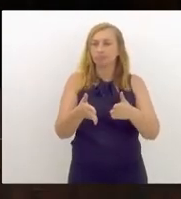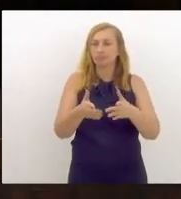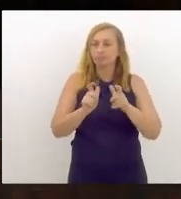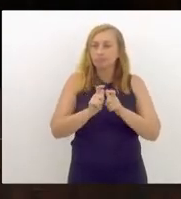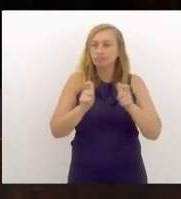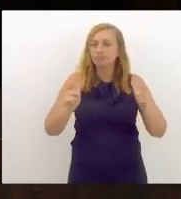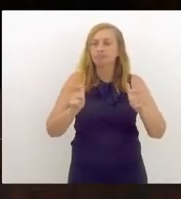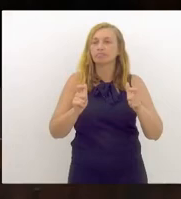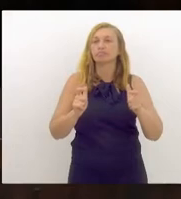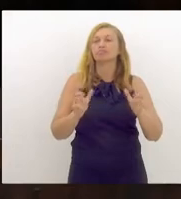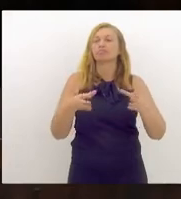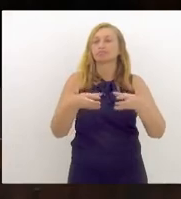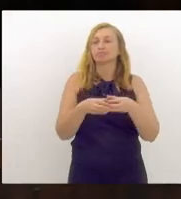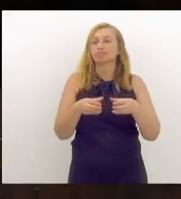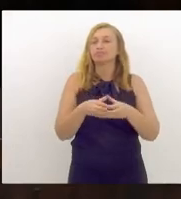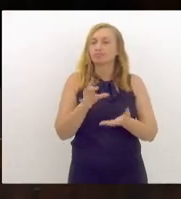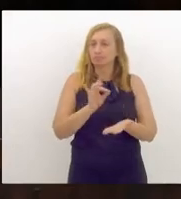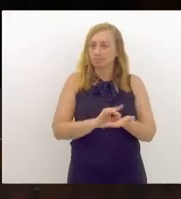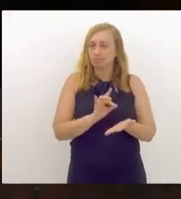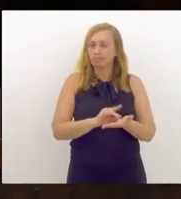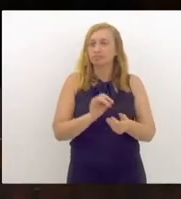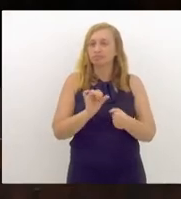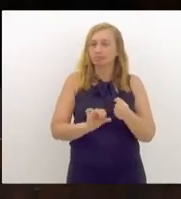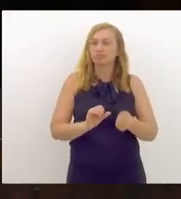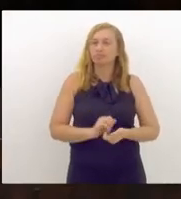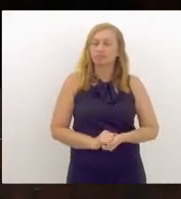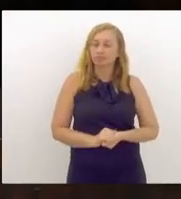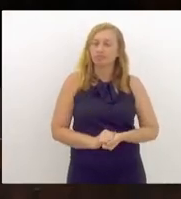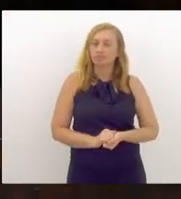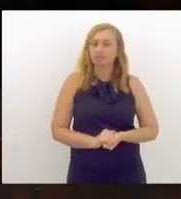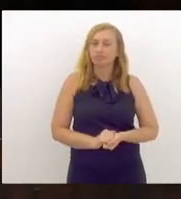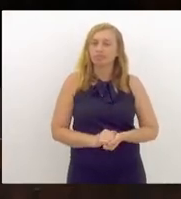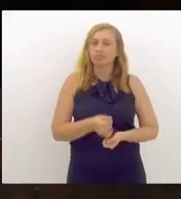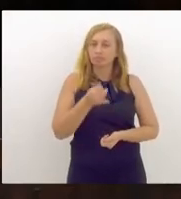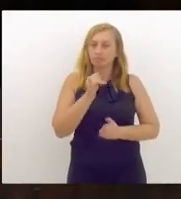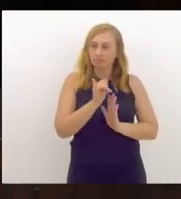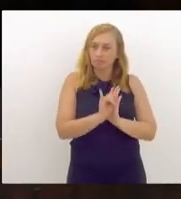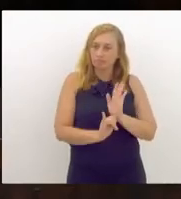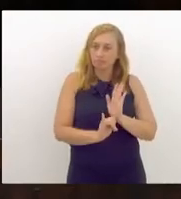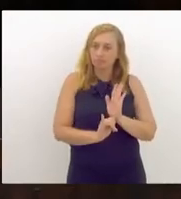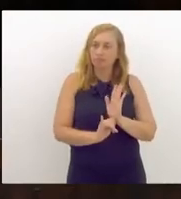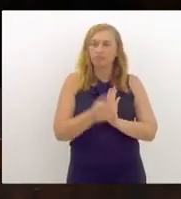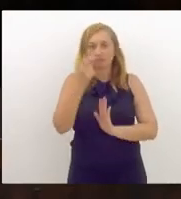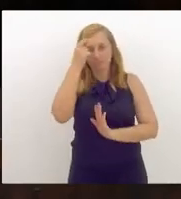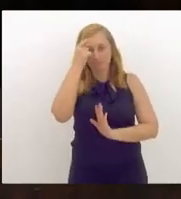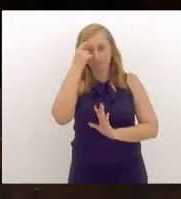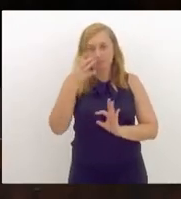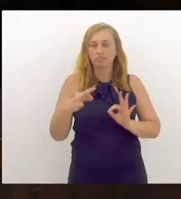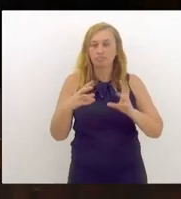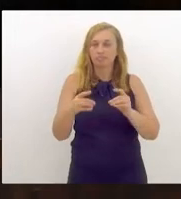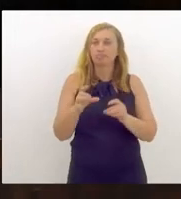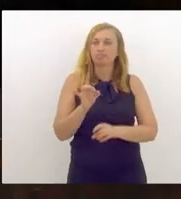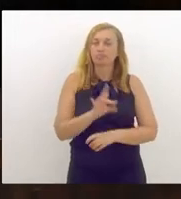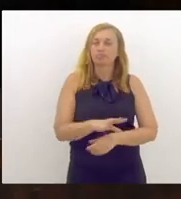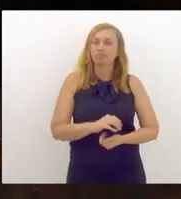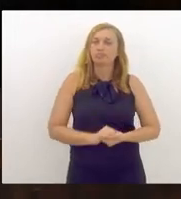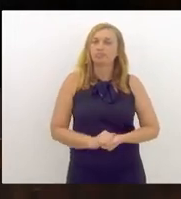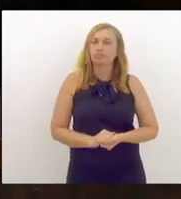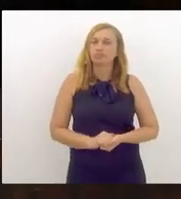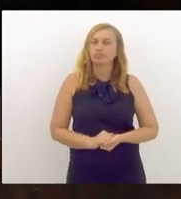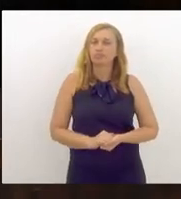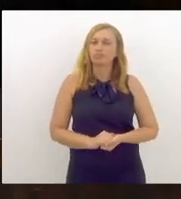a esta comissão e realmente o fez o fez e o relatório é a memória disto e por último eu